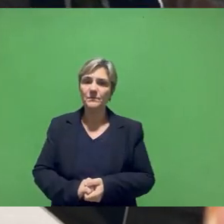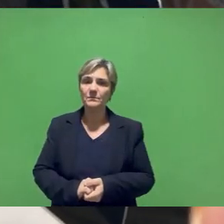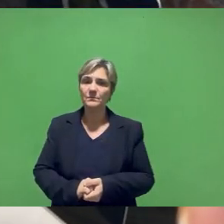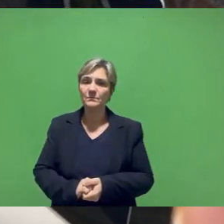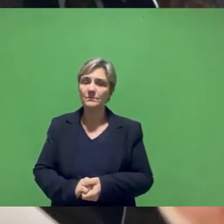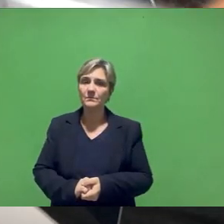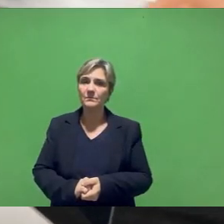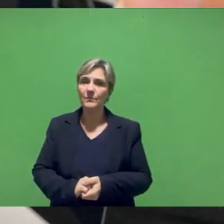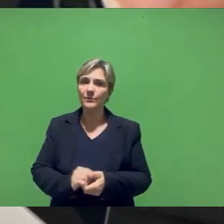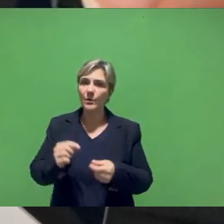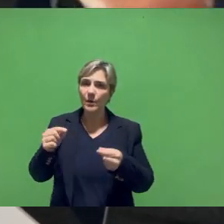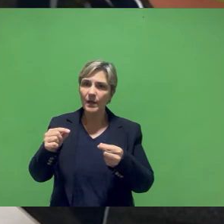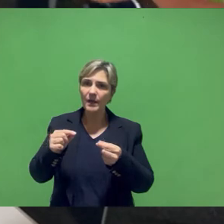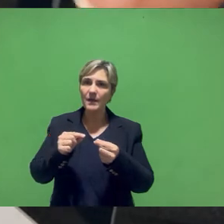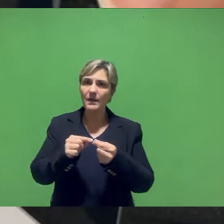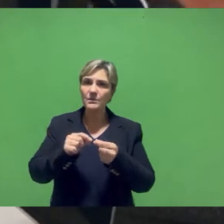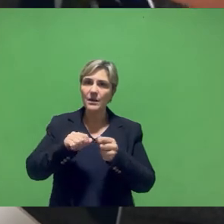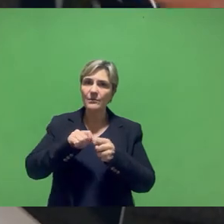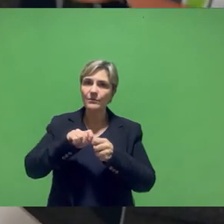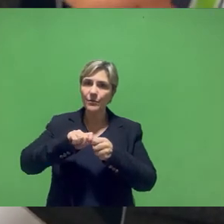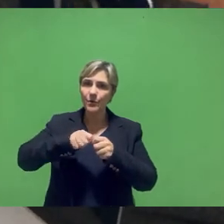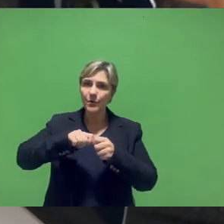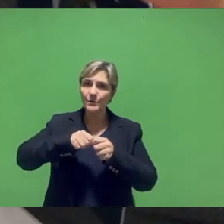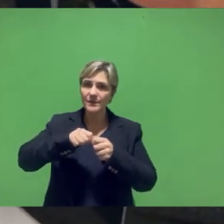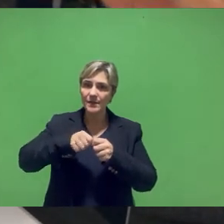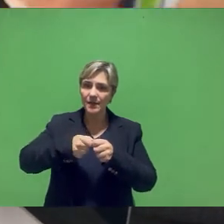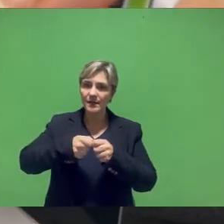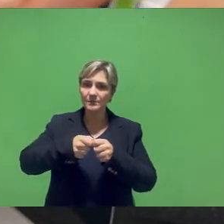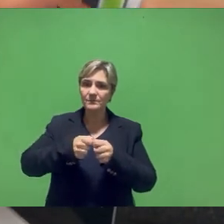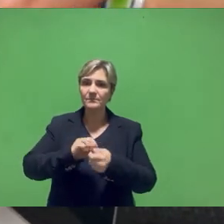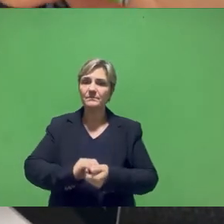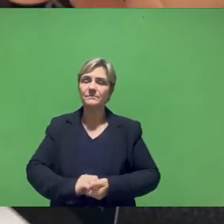vou encaixar e vou rosquear.